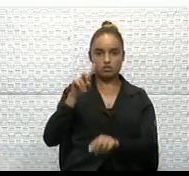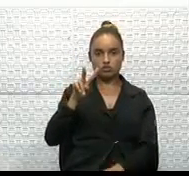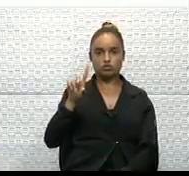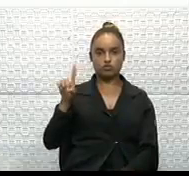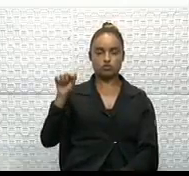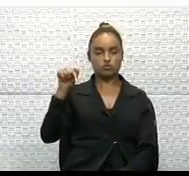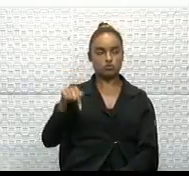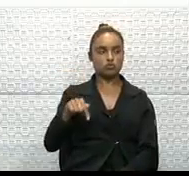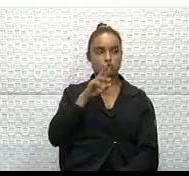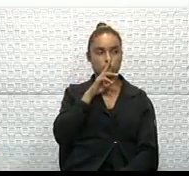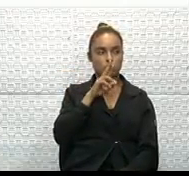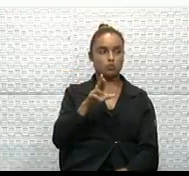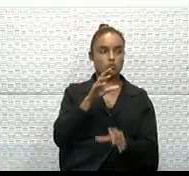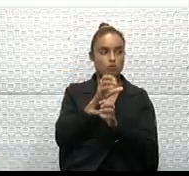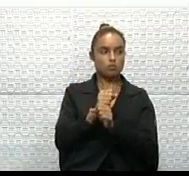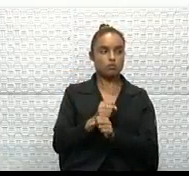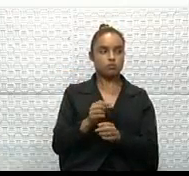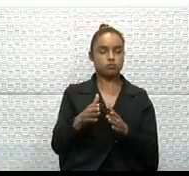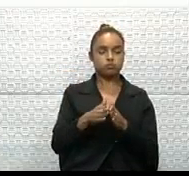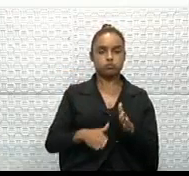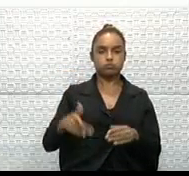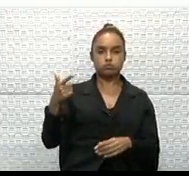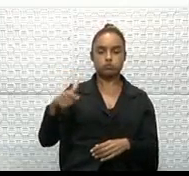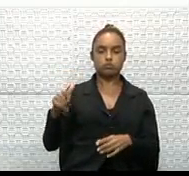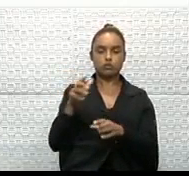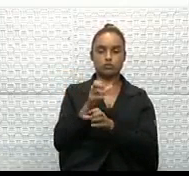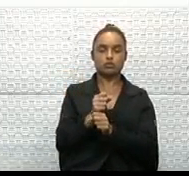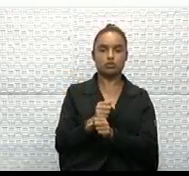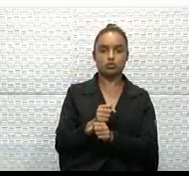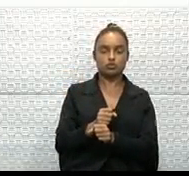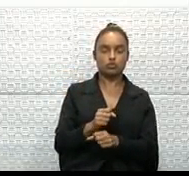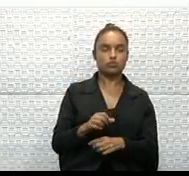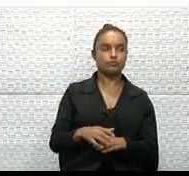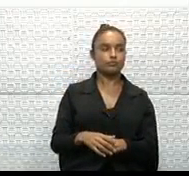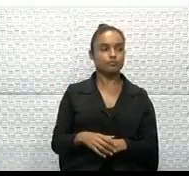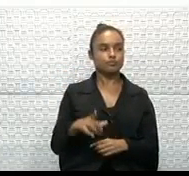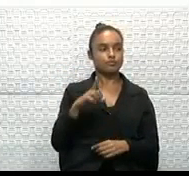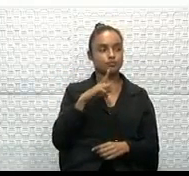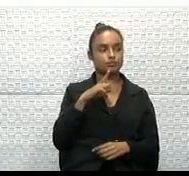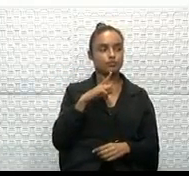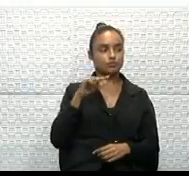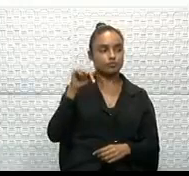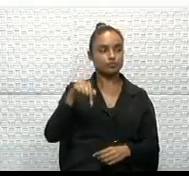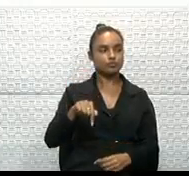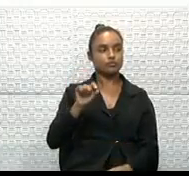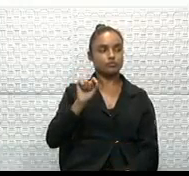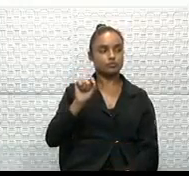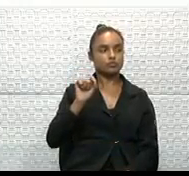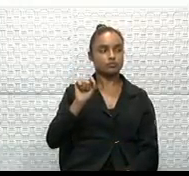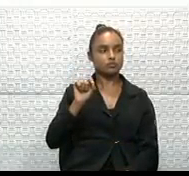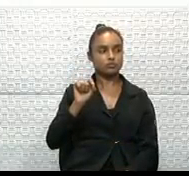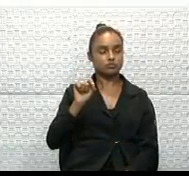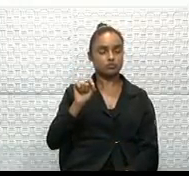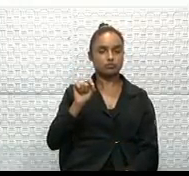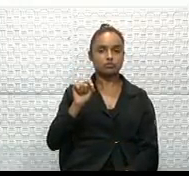soma, você multiplica pelo resultado da outra soma. Teremos, então,